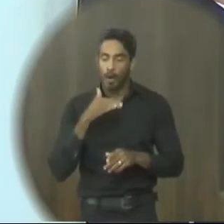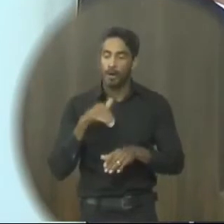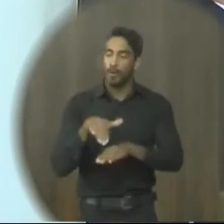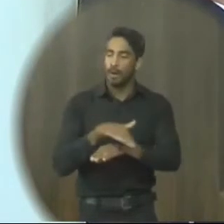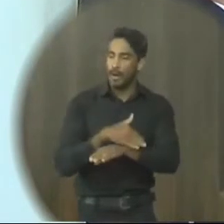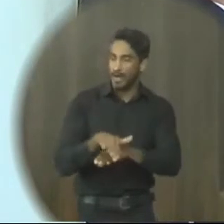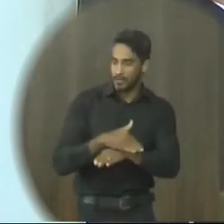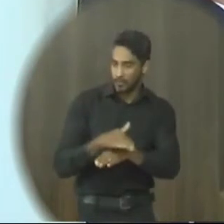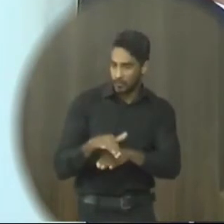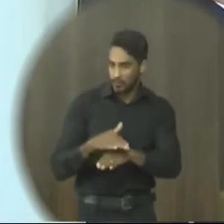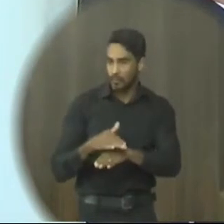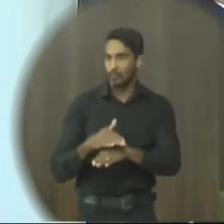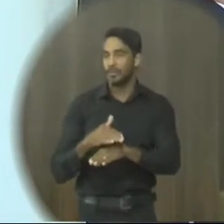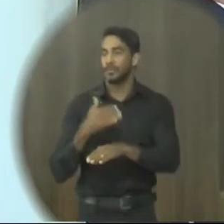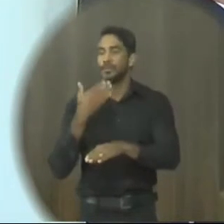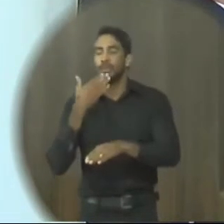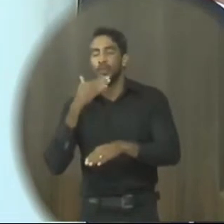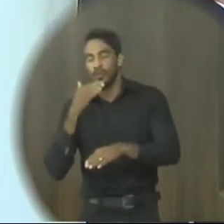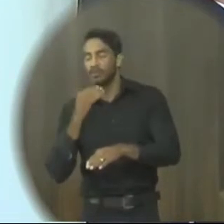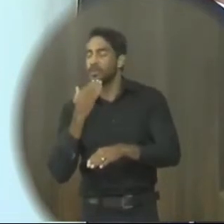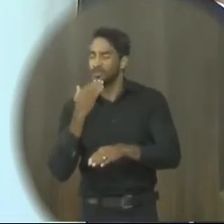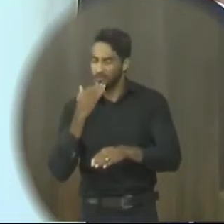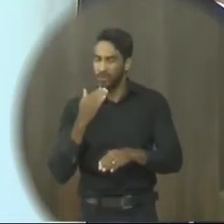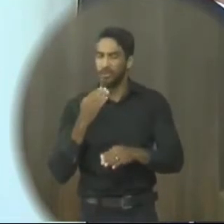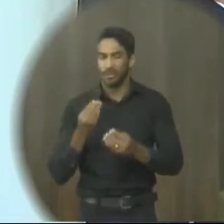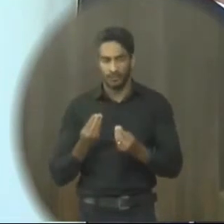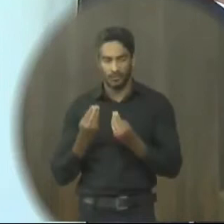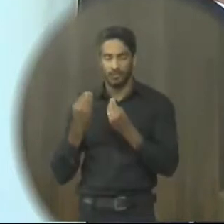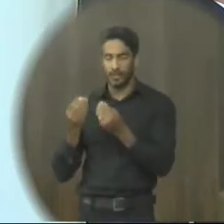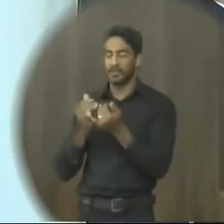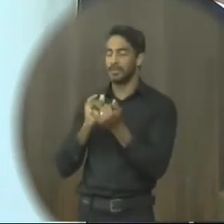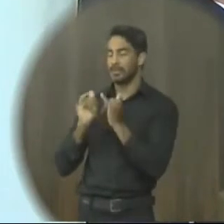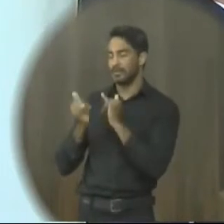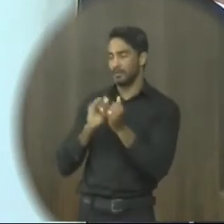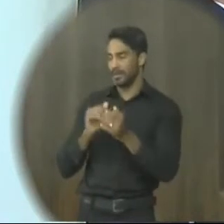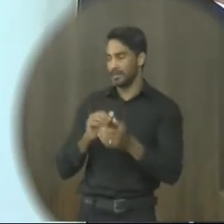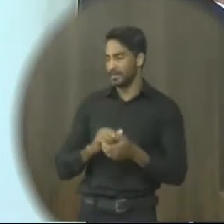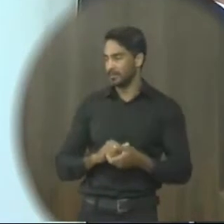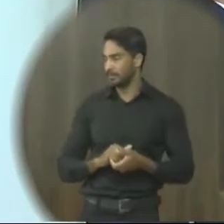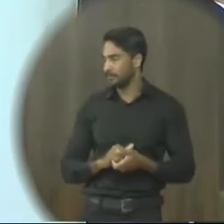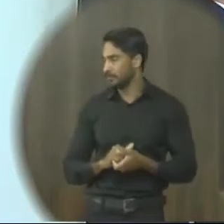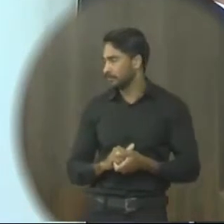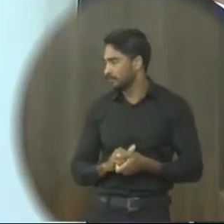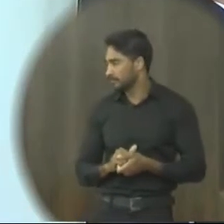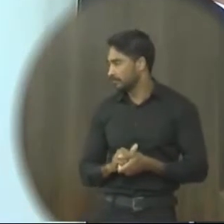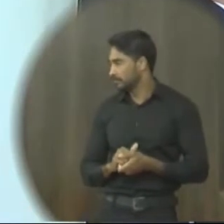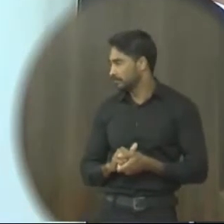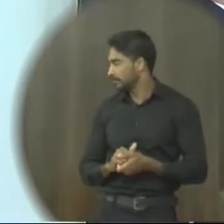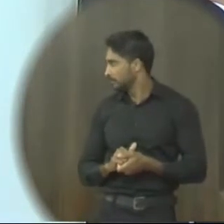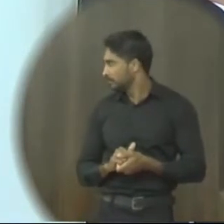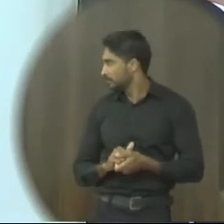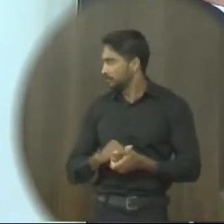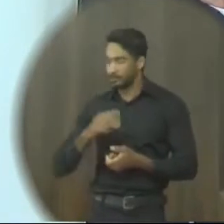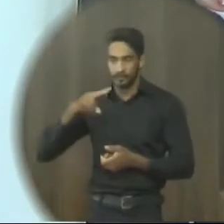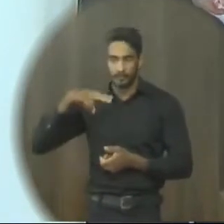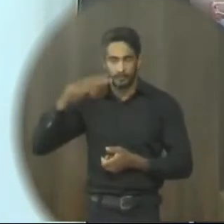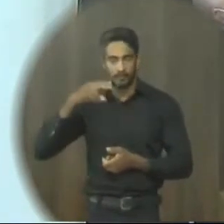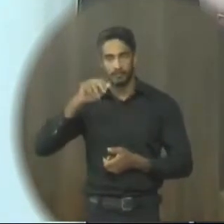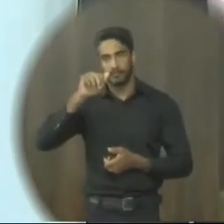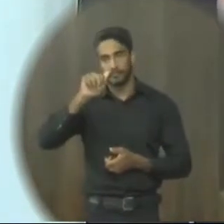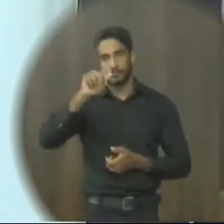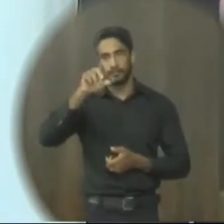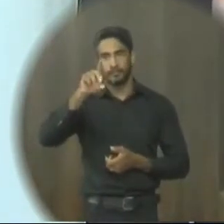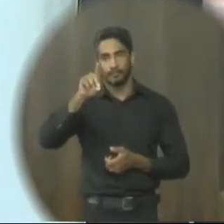ser contempladas. Pode me solicitar que eu repasse essa informação. Ok, agradeço. Satisfeito. Vai lá, senhor presidente. Vereador Dori, 2 minutos.